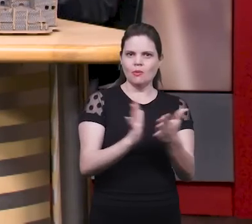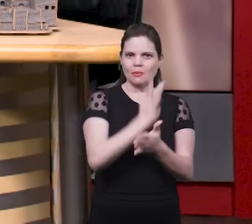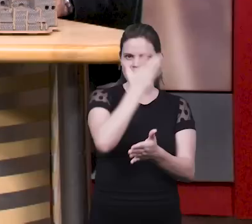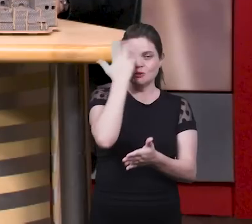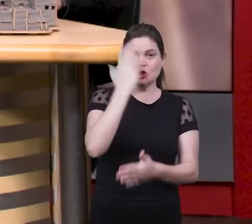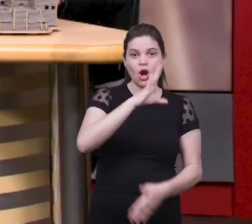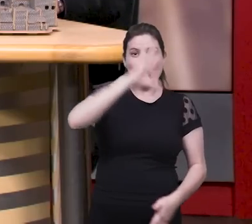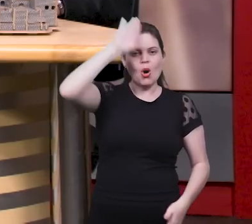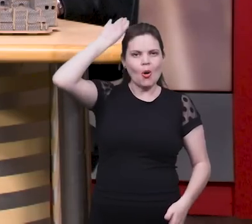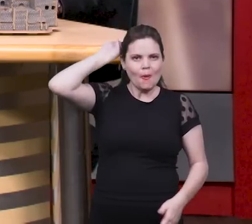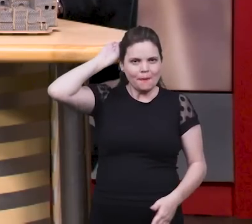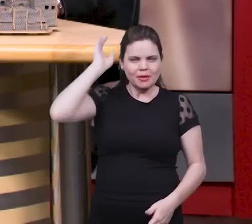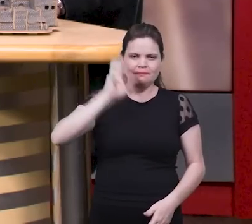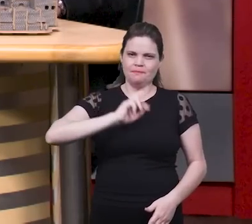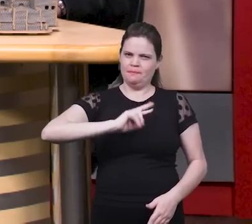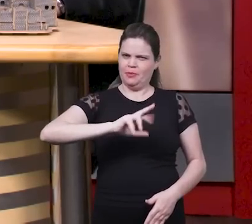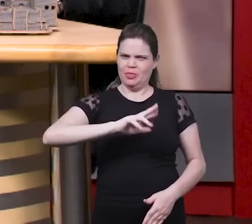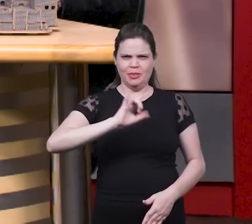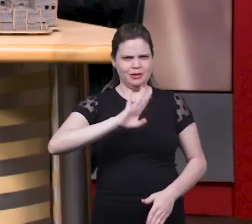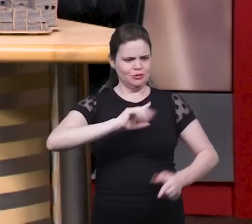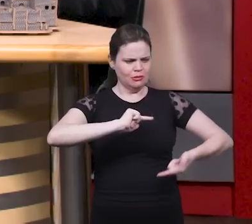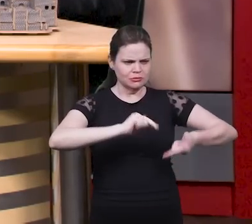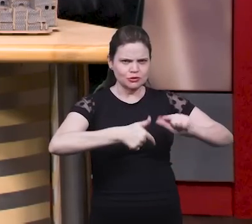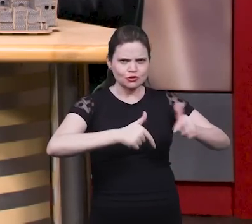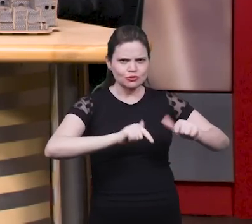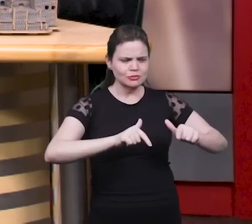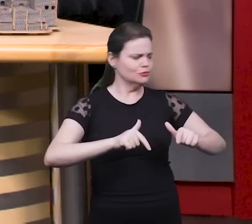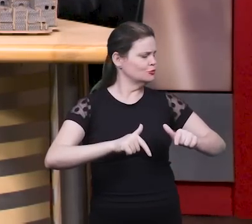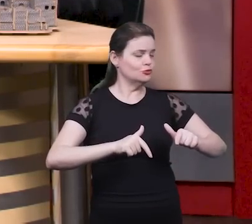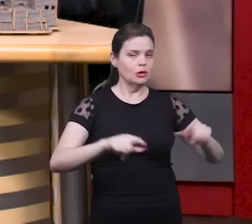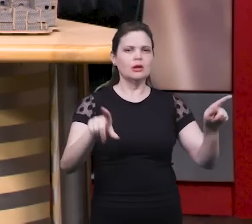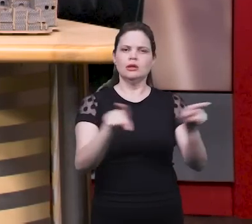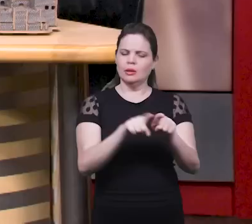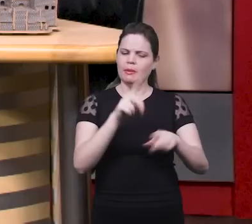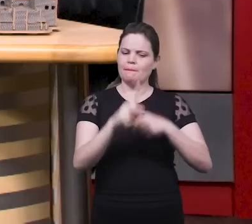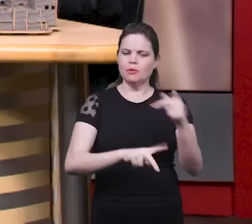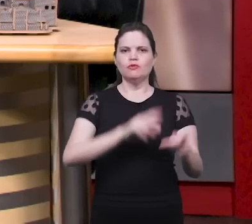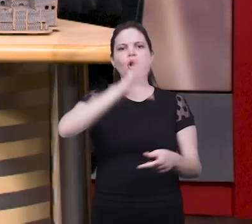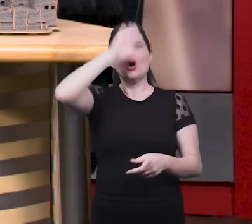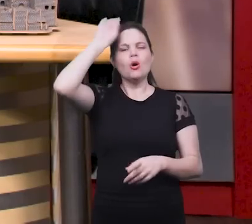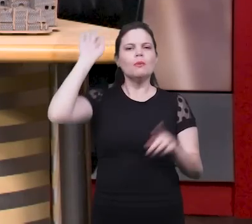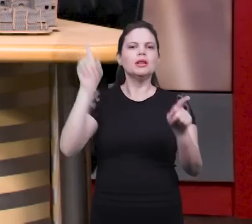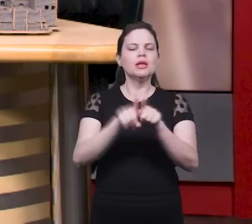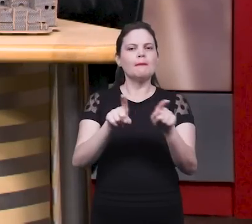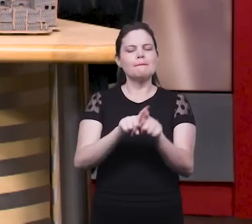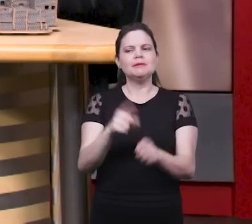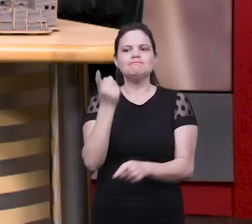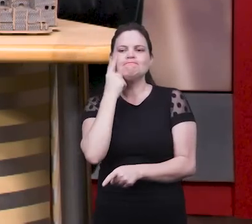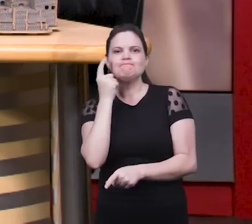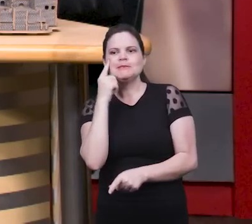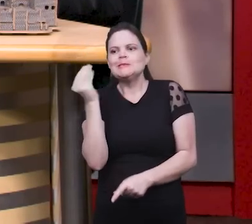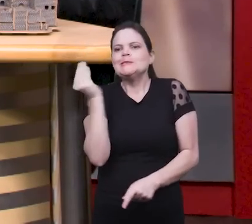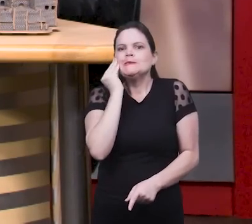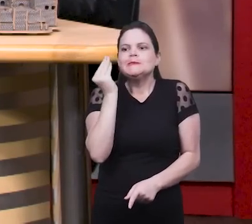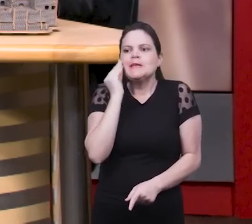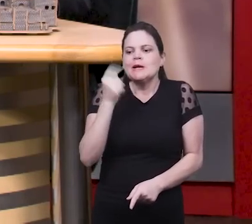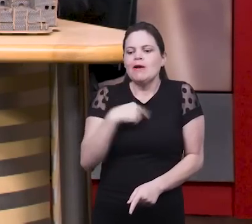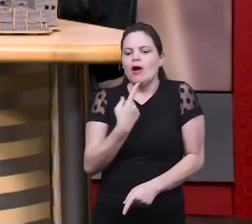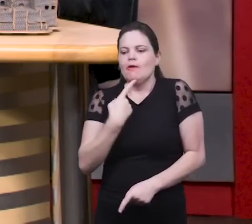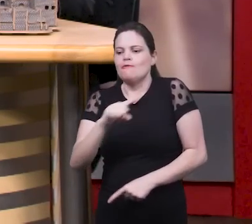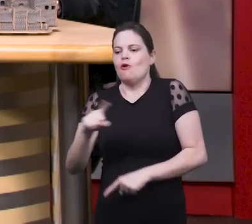os romanos também. Sim, eles foram... isso aí passou a ser um local de cura. Por isso que o tanque